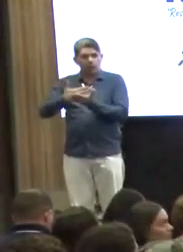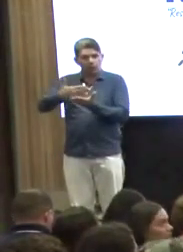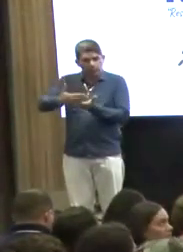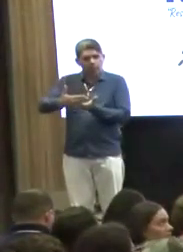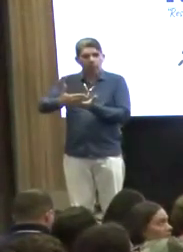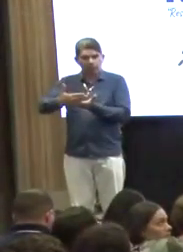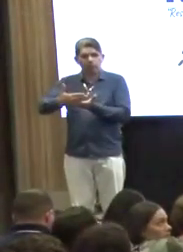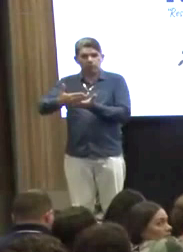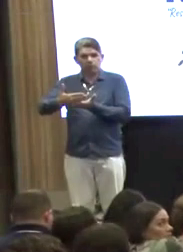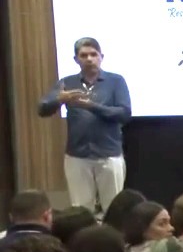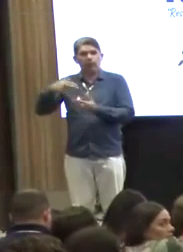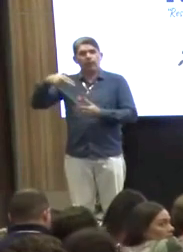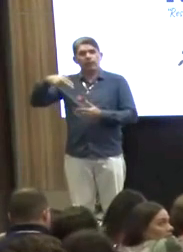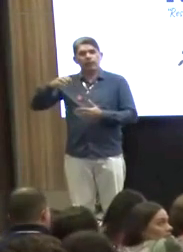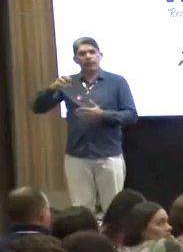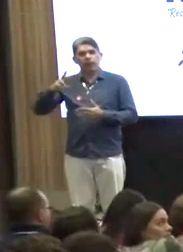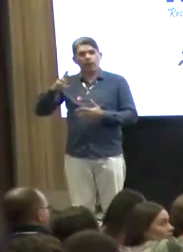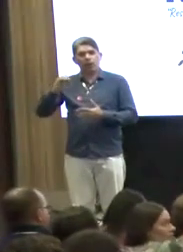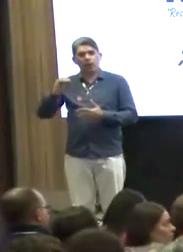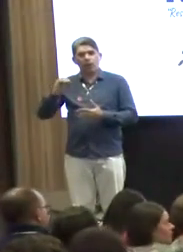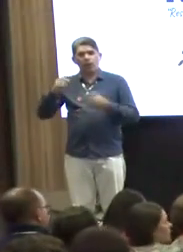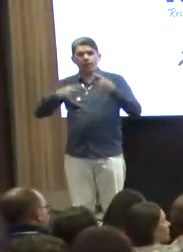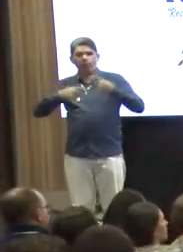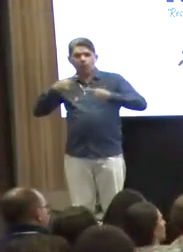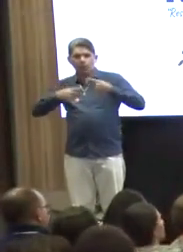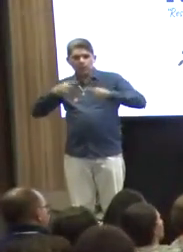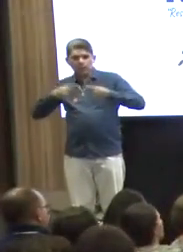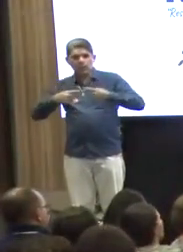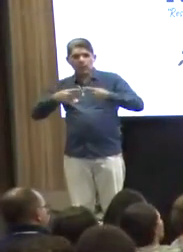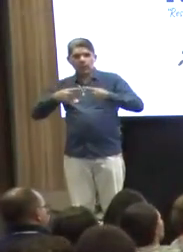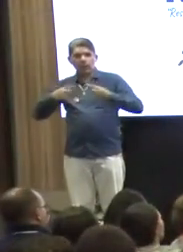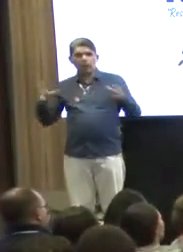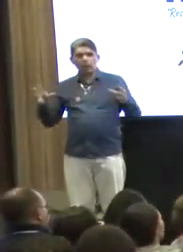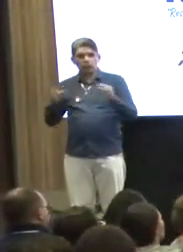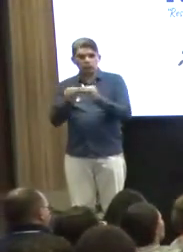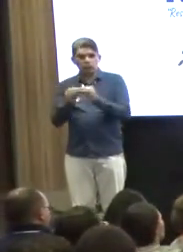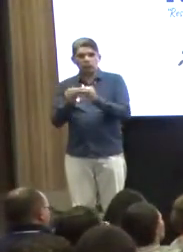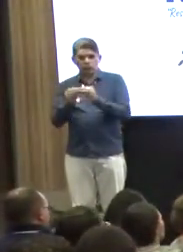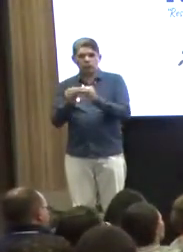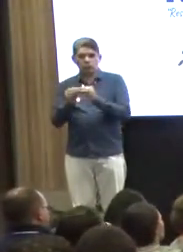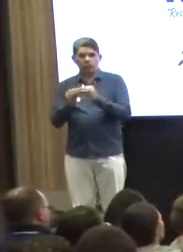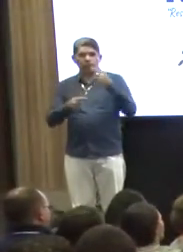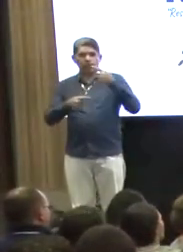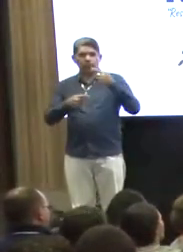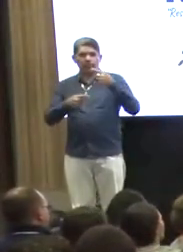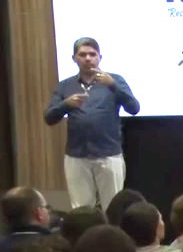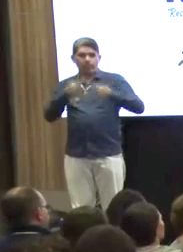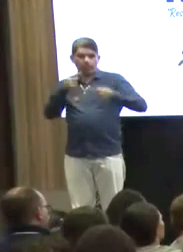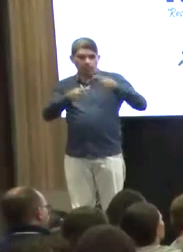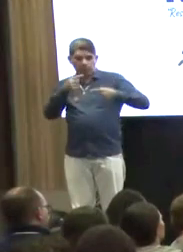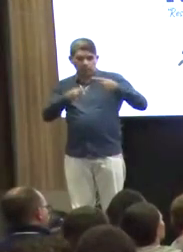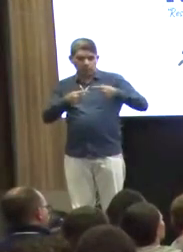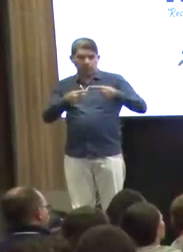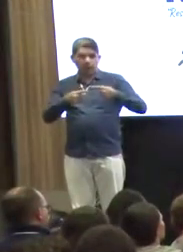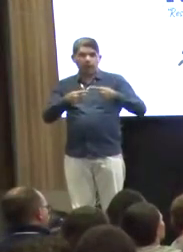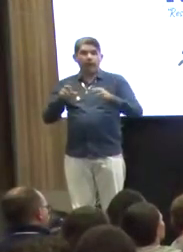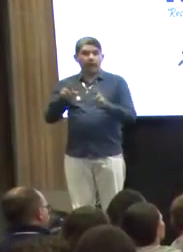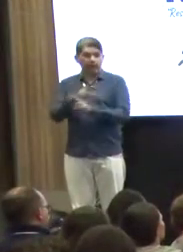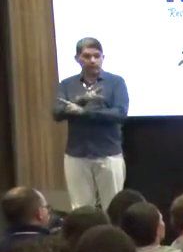sobre a necropolítica, trazia esse termo da necroeducação. Então é muito interessante ver que essas relações de